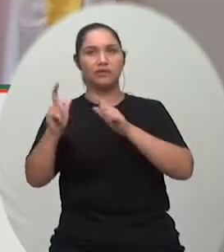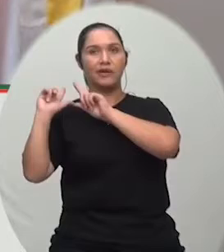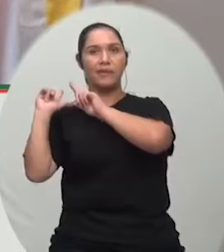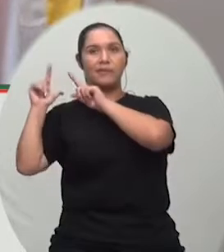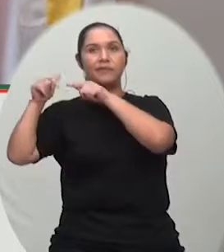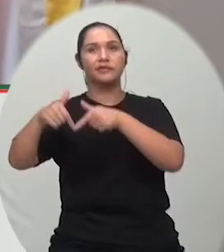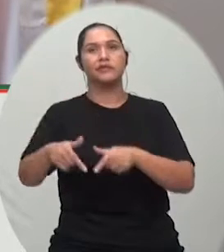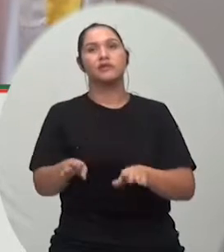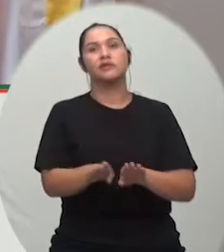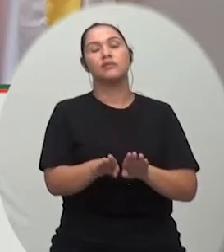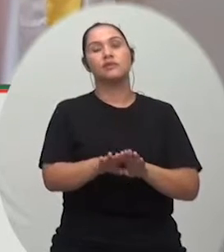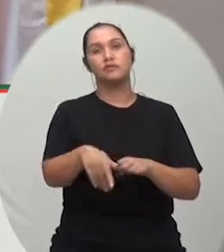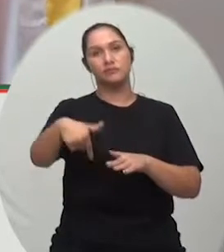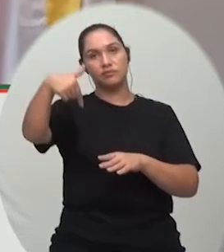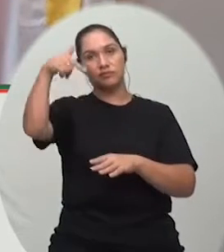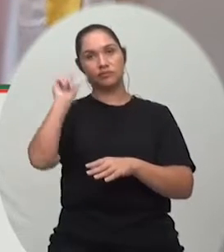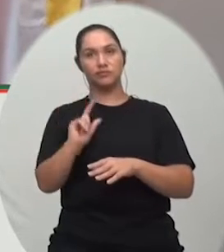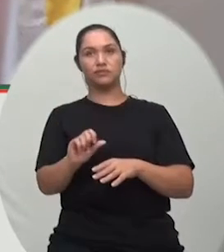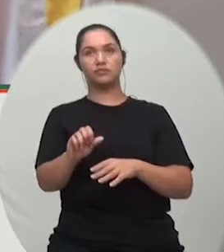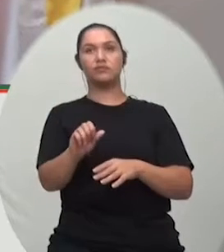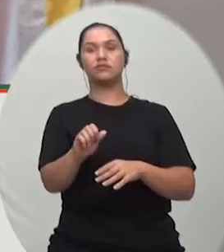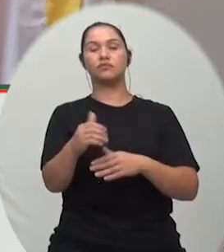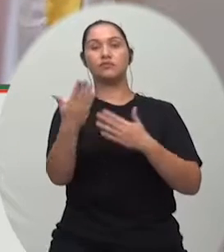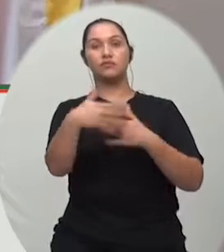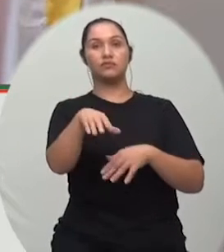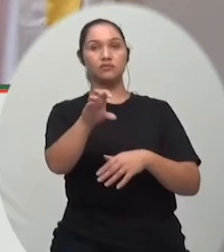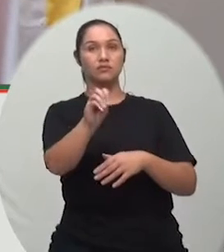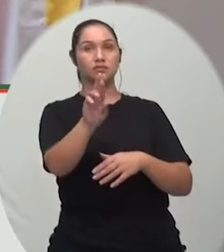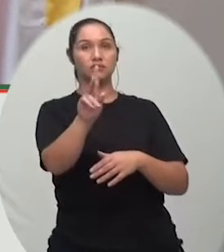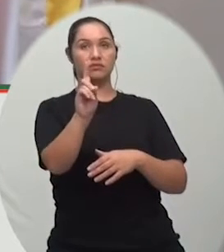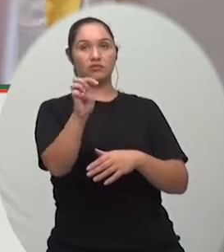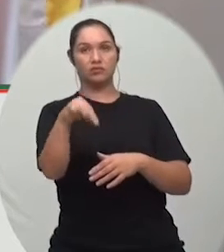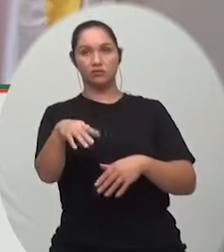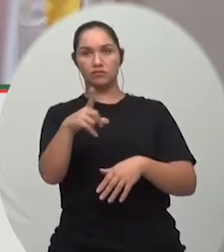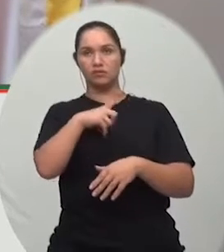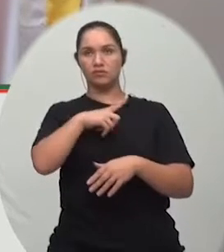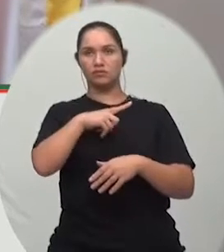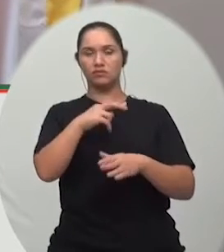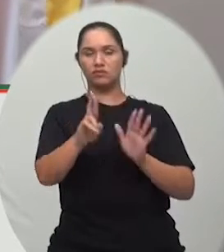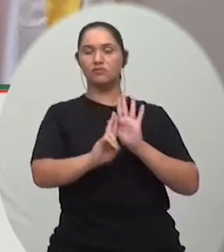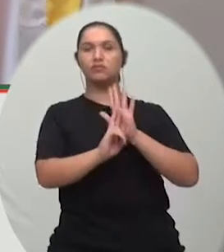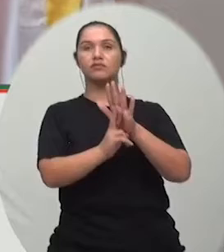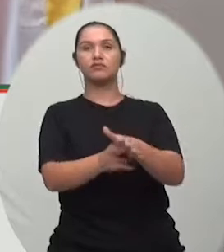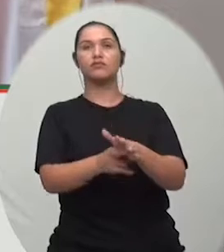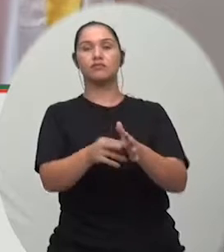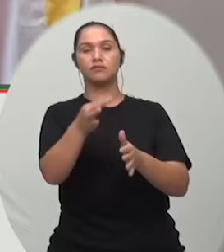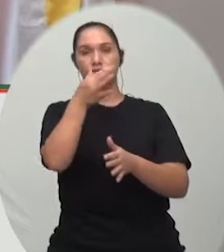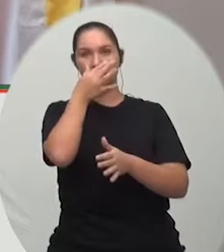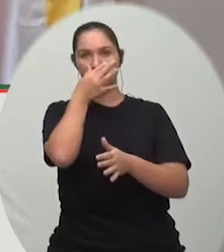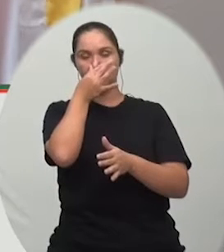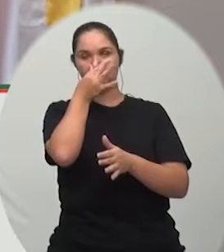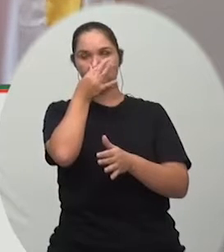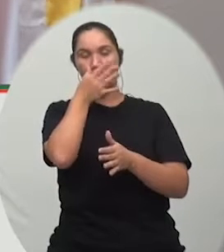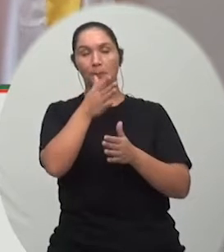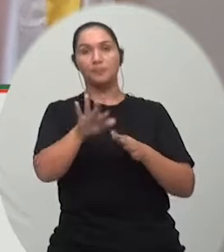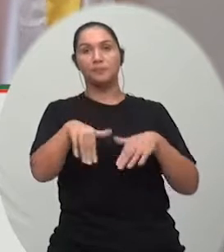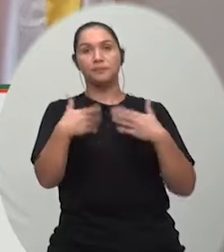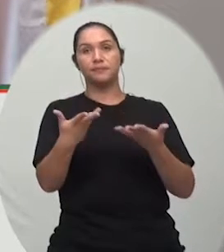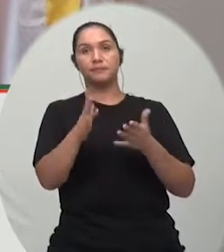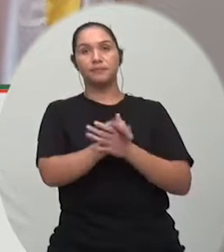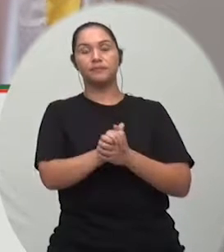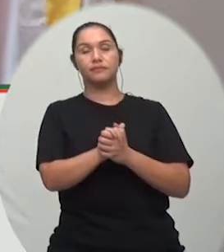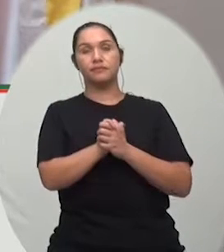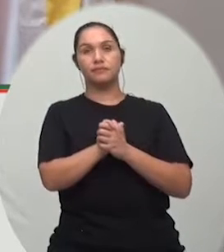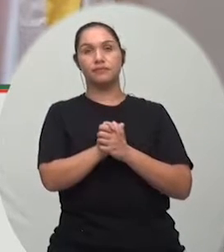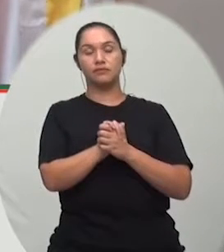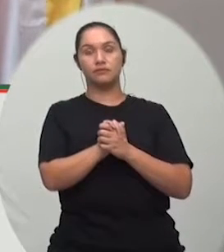de ordem, tinham vários representantes do centro acadêmico lá, proporcionando aquela recepção calorosa a todos os alunos,